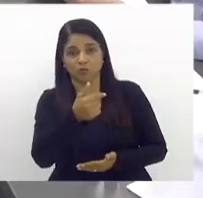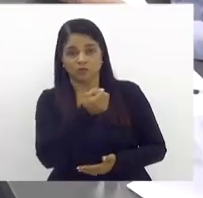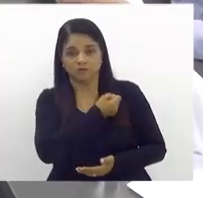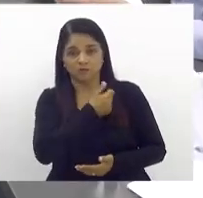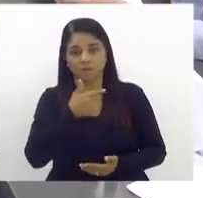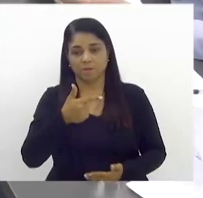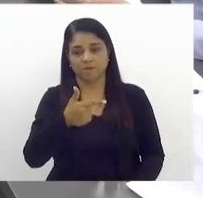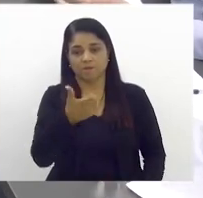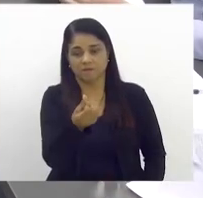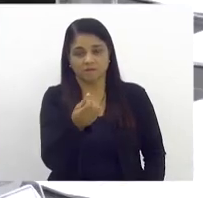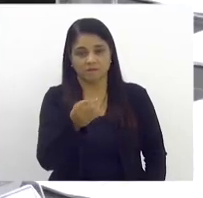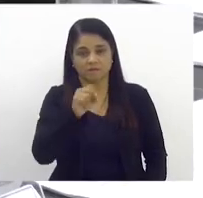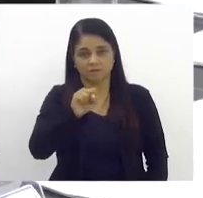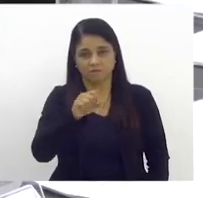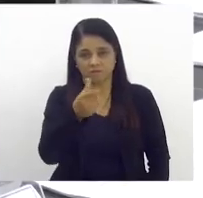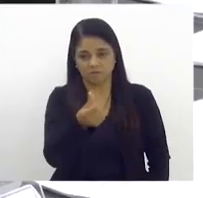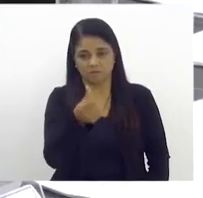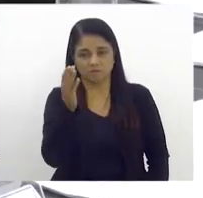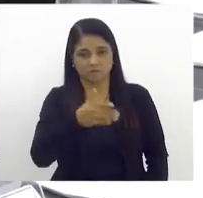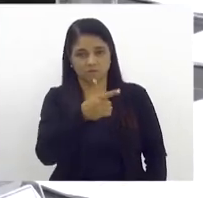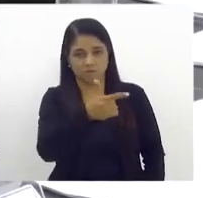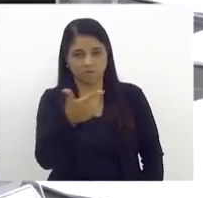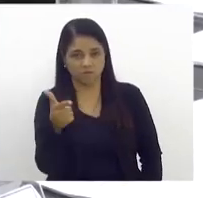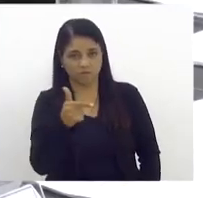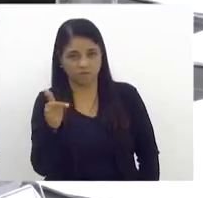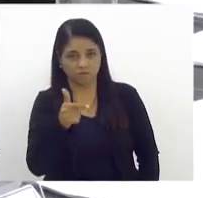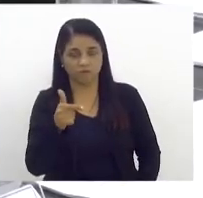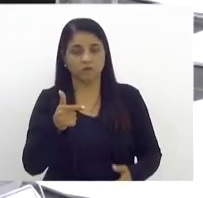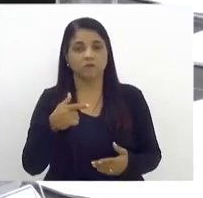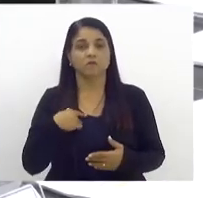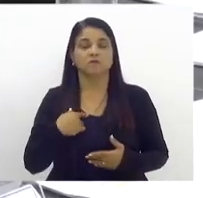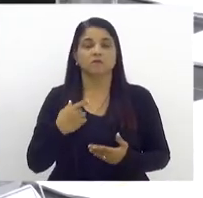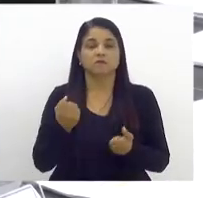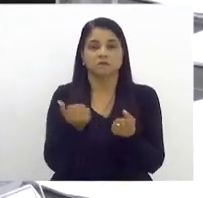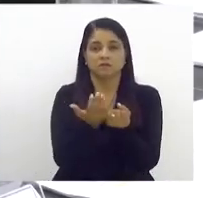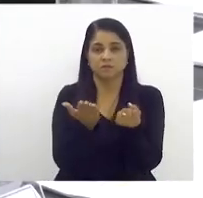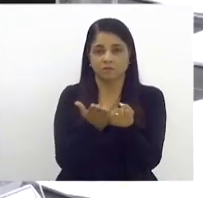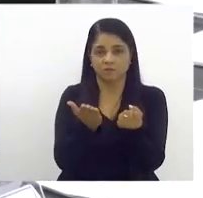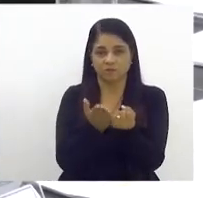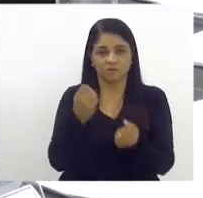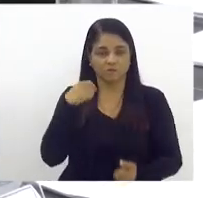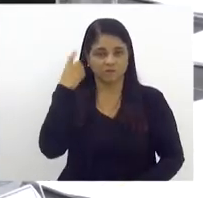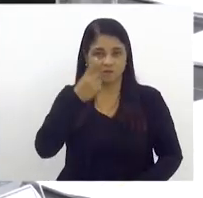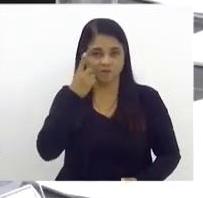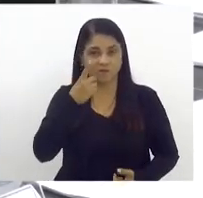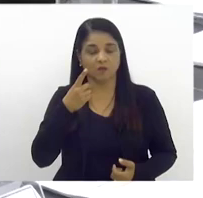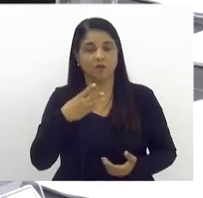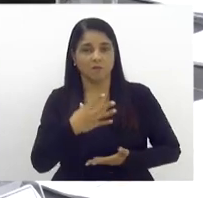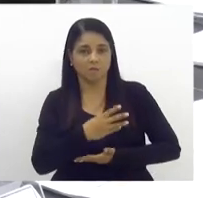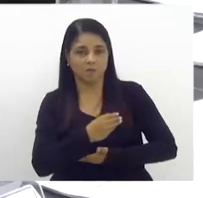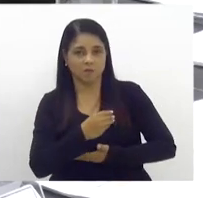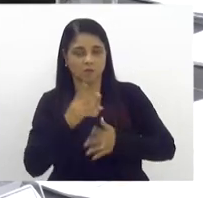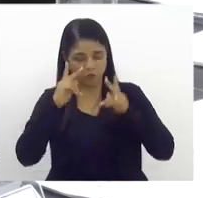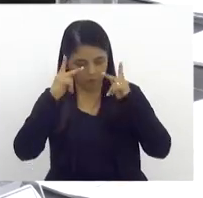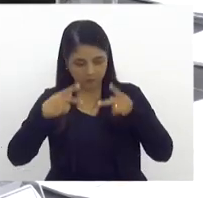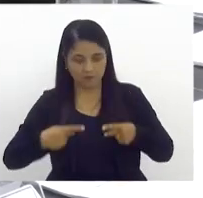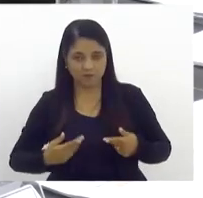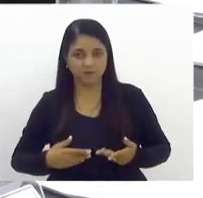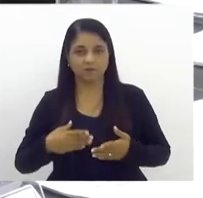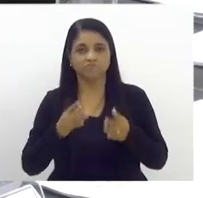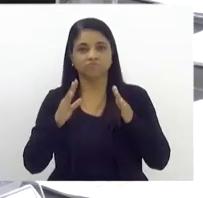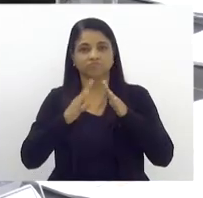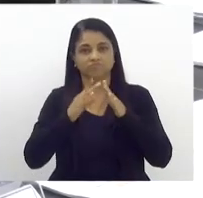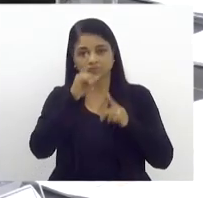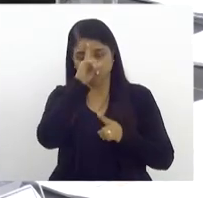PL 6086 de 22, de autoria do deputado Samuel Malafaia, que institui programa Amamentação Humanizada nas maternidades, casas de parto e